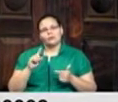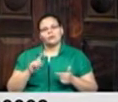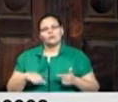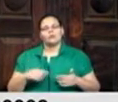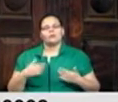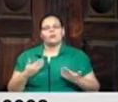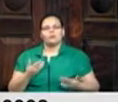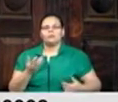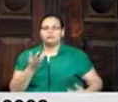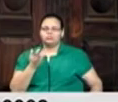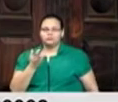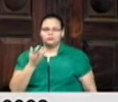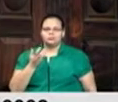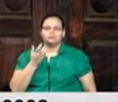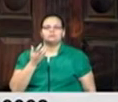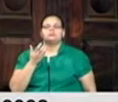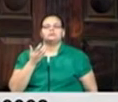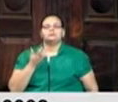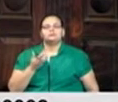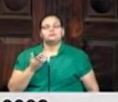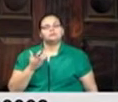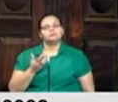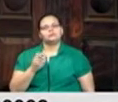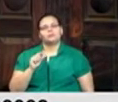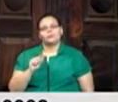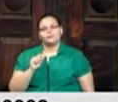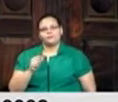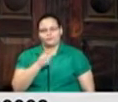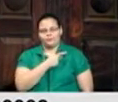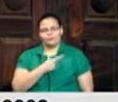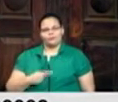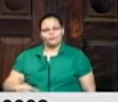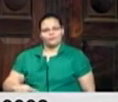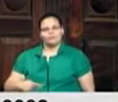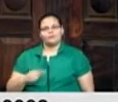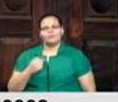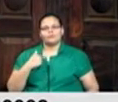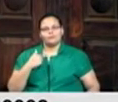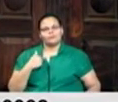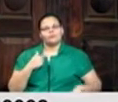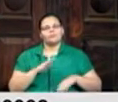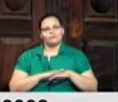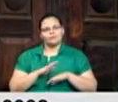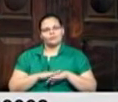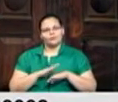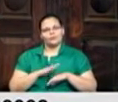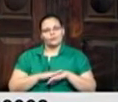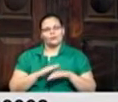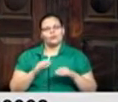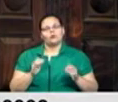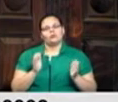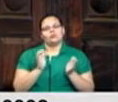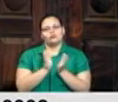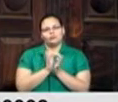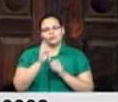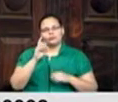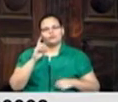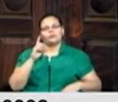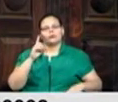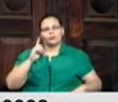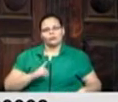queria deixar aqui patente, como presidente que sou do diretório do município da